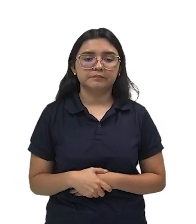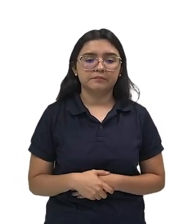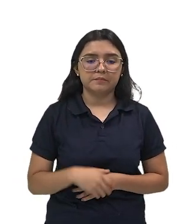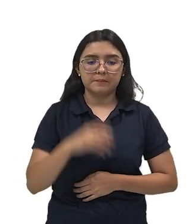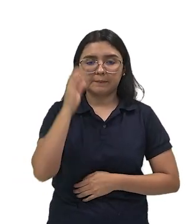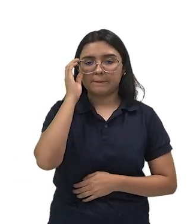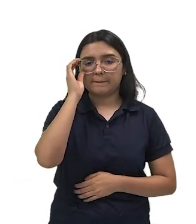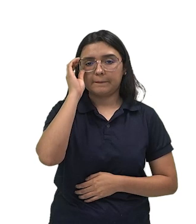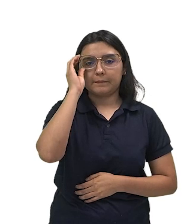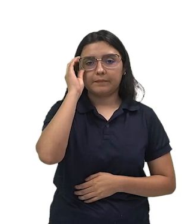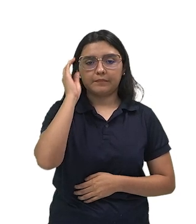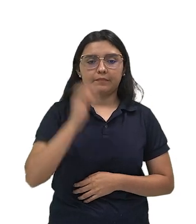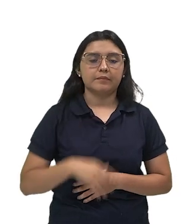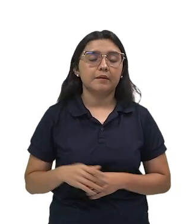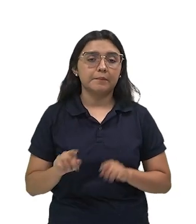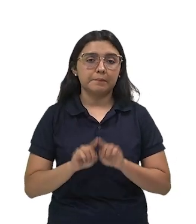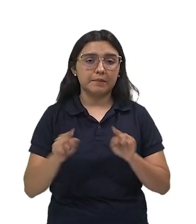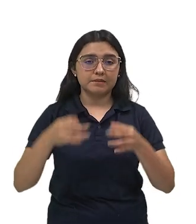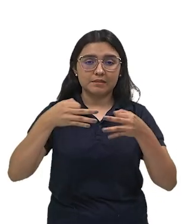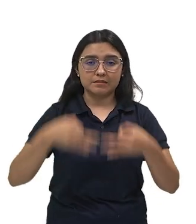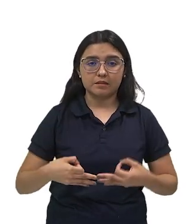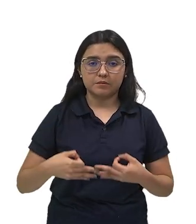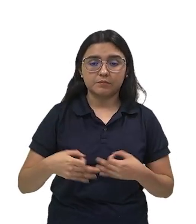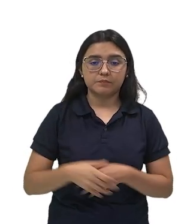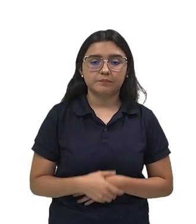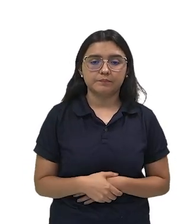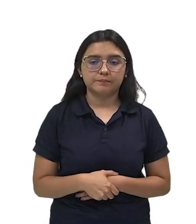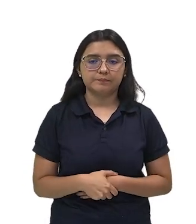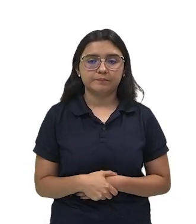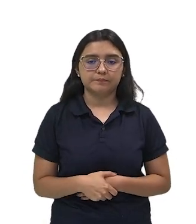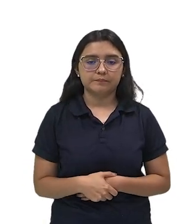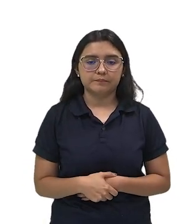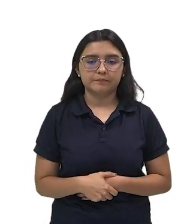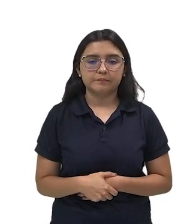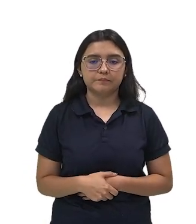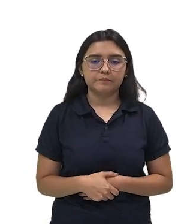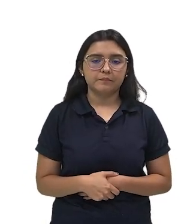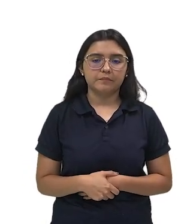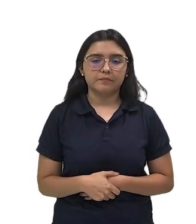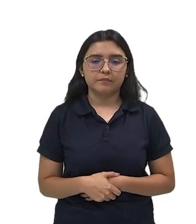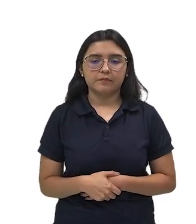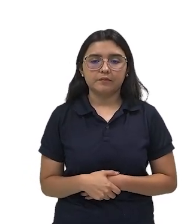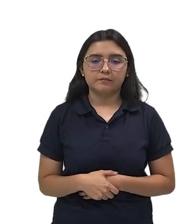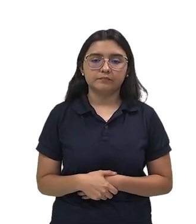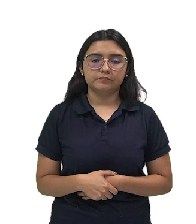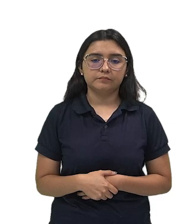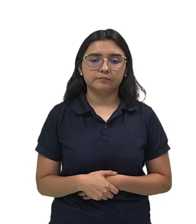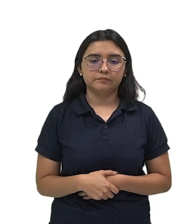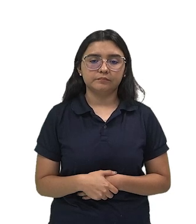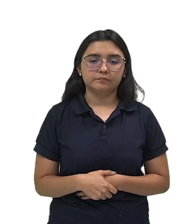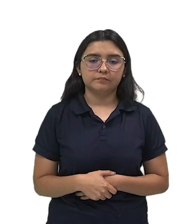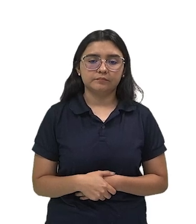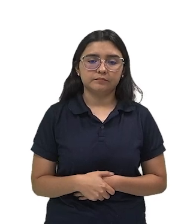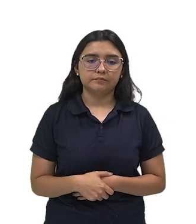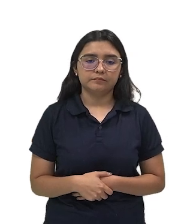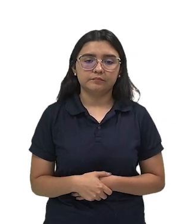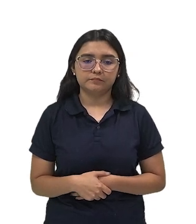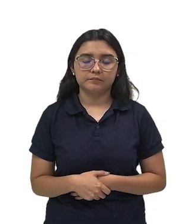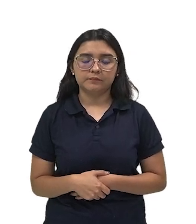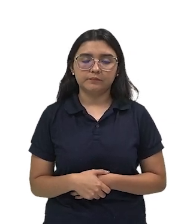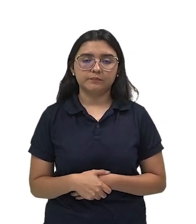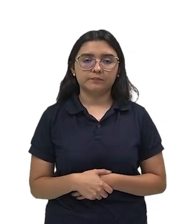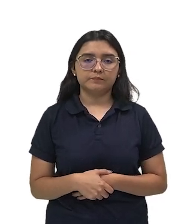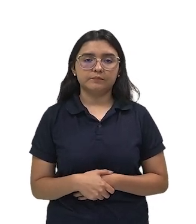mas exatos, olha lá, exatinhos, olha, exatos, anos exatos. Eu não quero